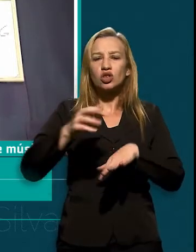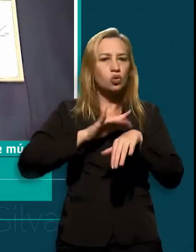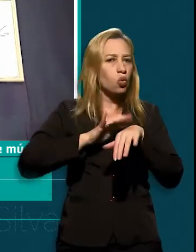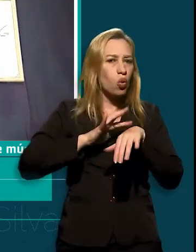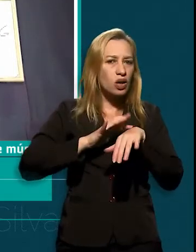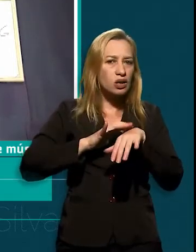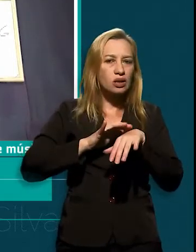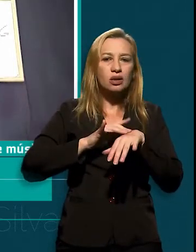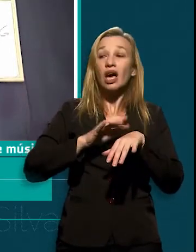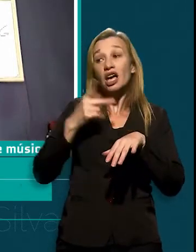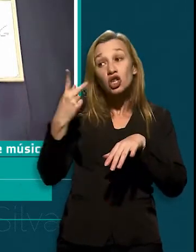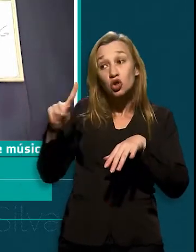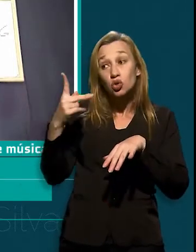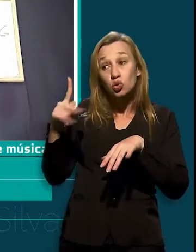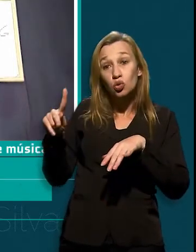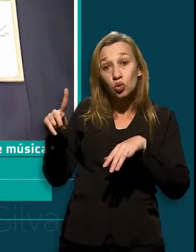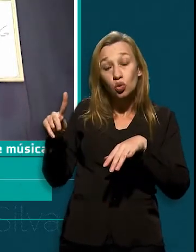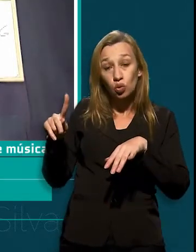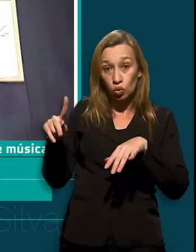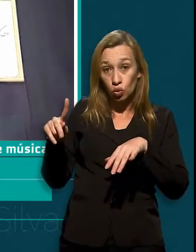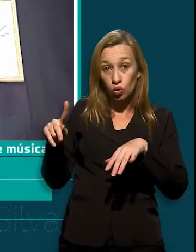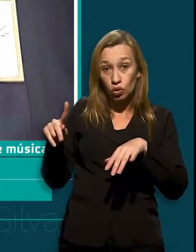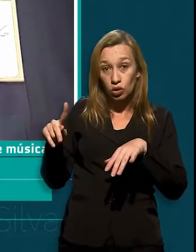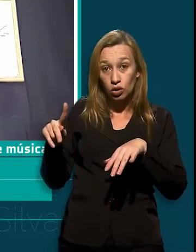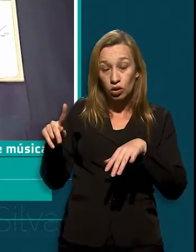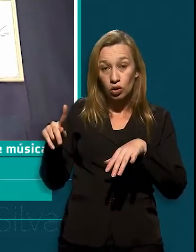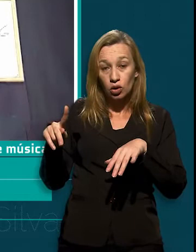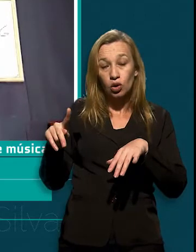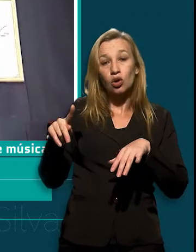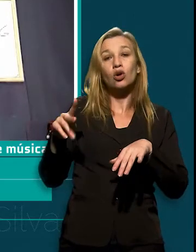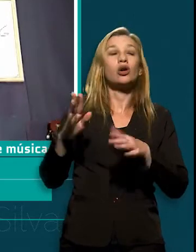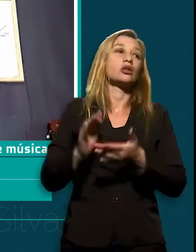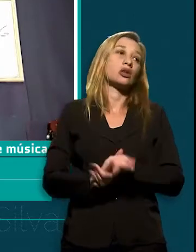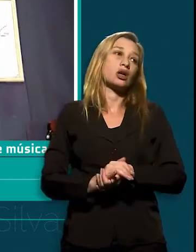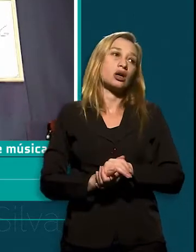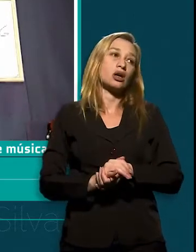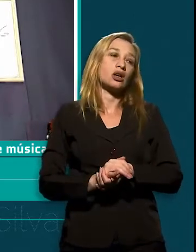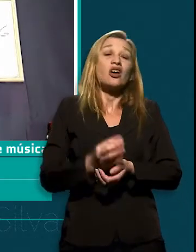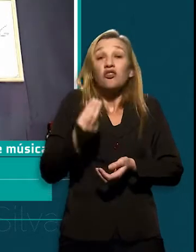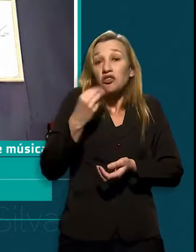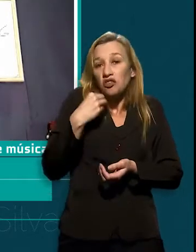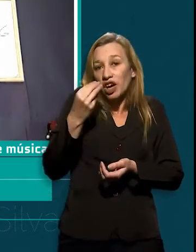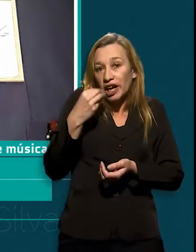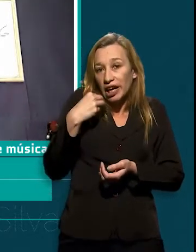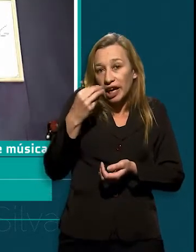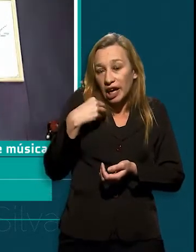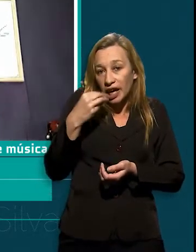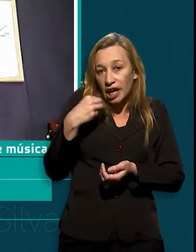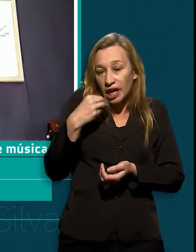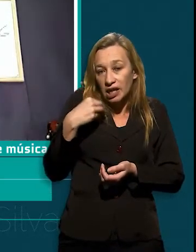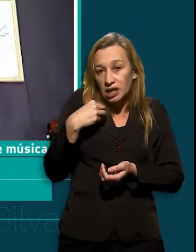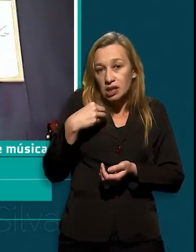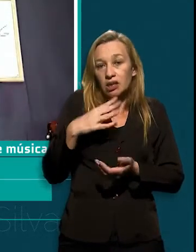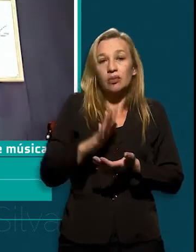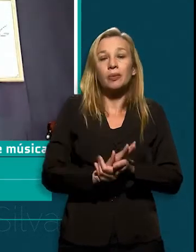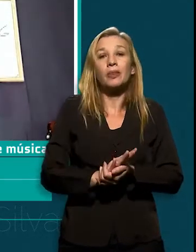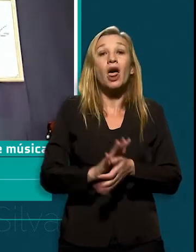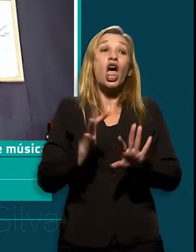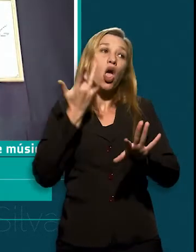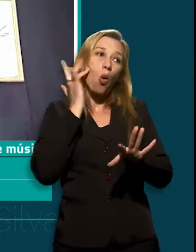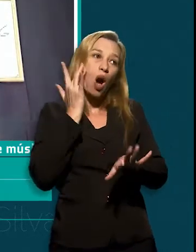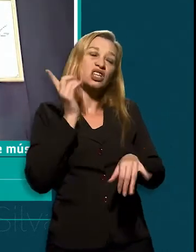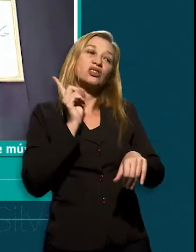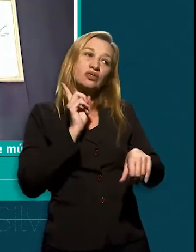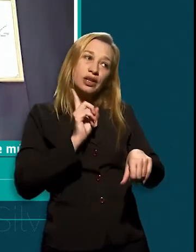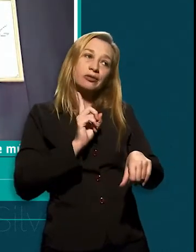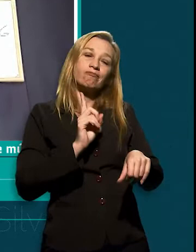outra situação, ela é sua por alguma situação imunológica, alguma Eu acho que a gente